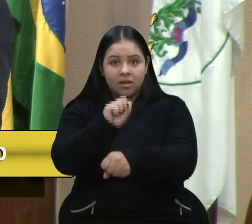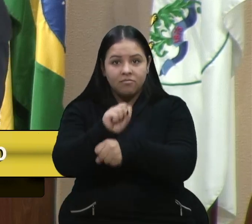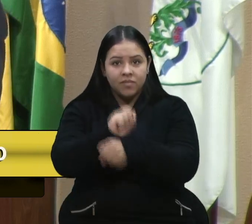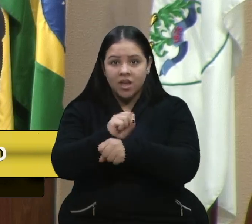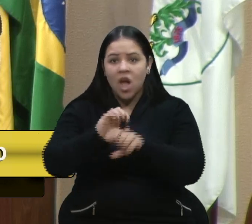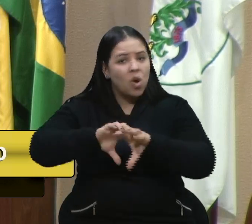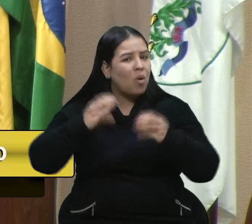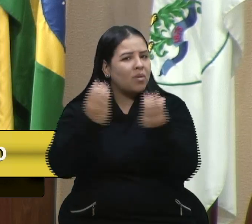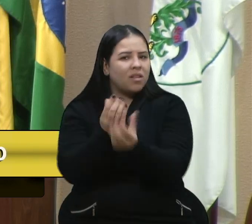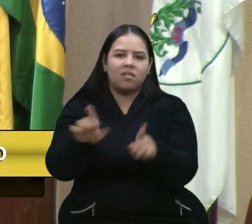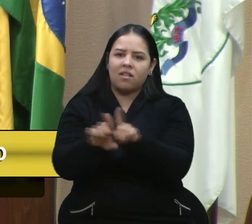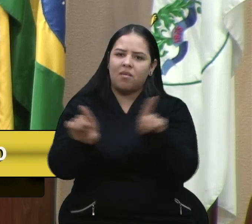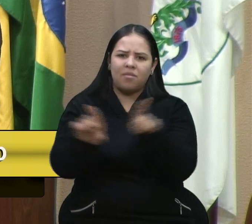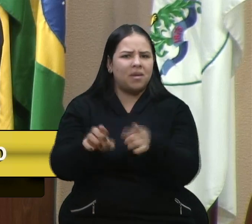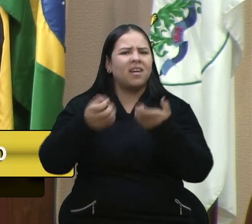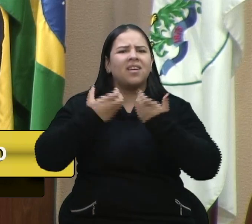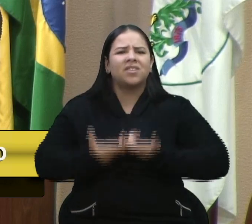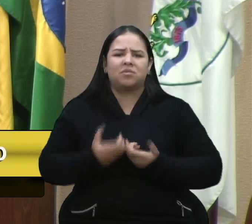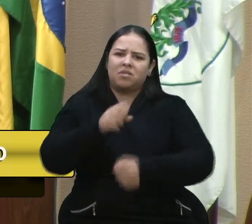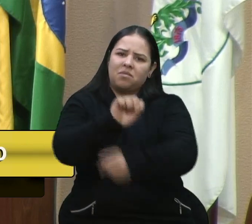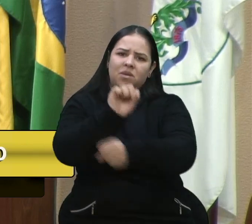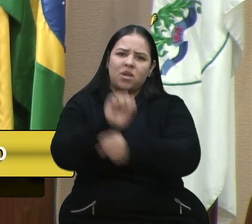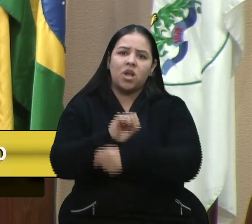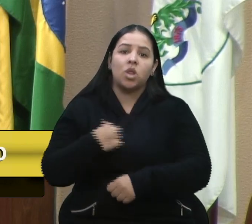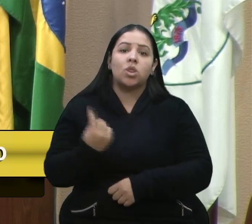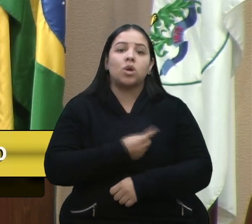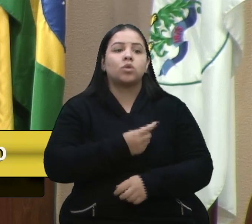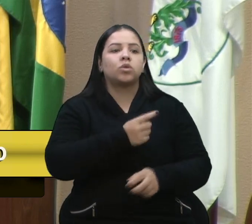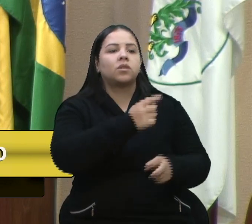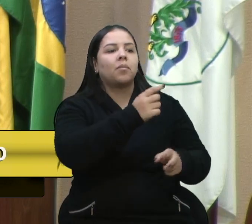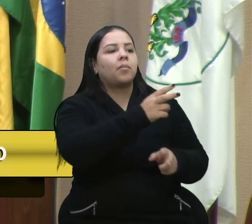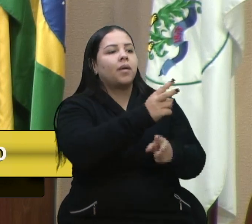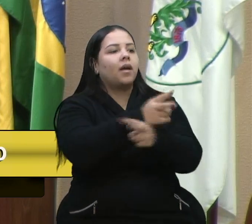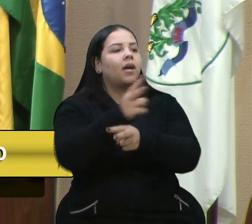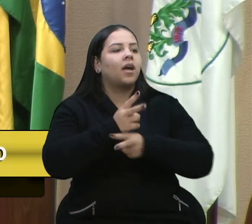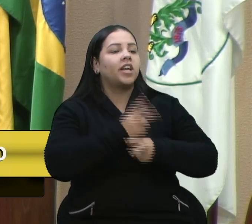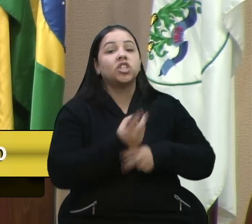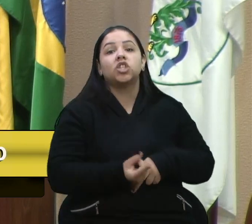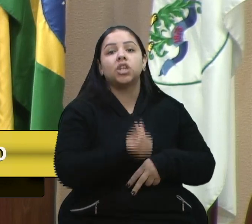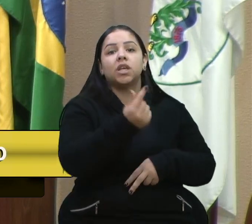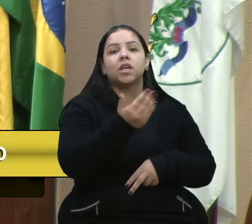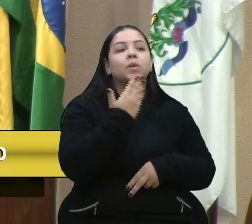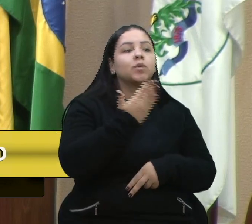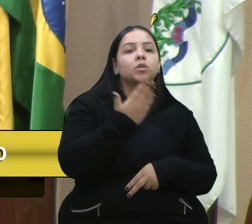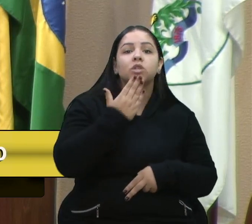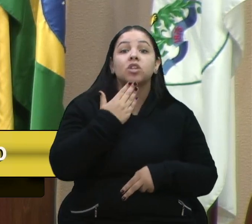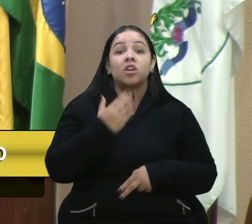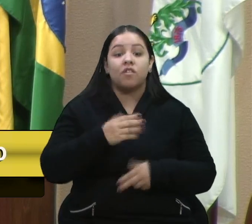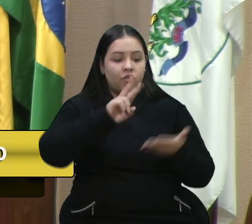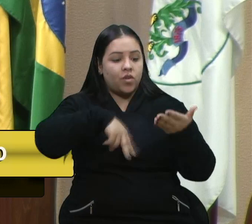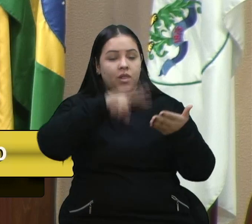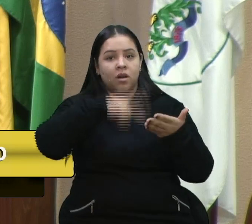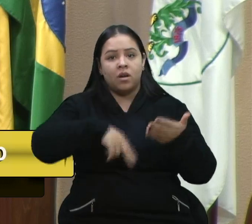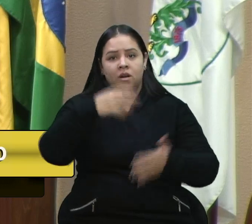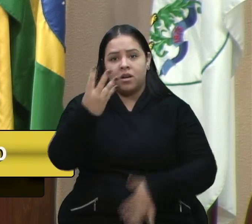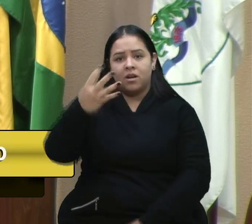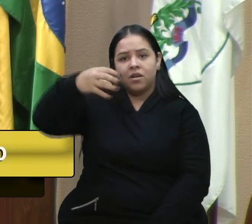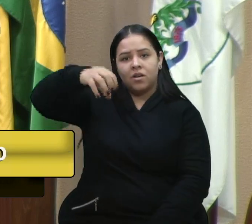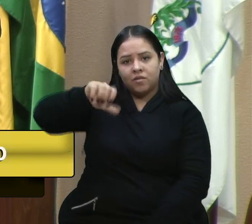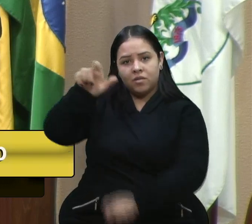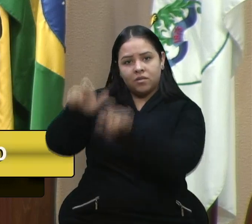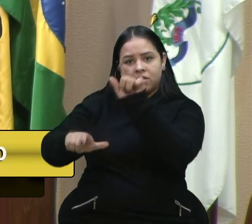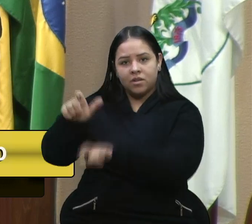inteira cansou de esperar. Fizemos uma vaquinha ontem e eu já vou ler os nomes das 49 pessoas que